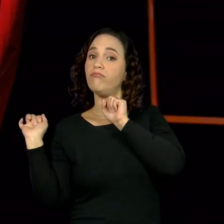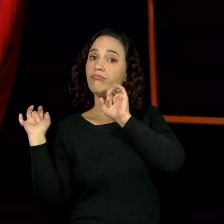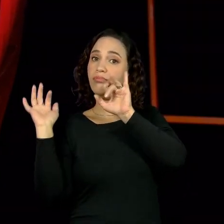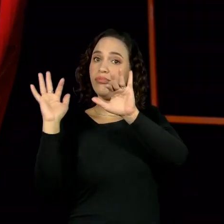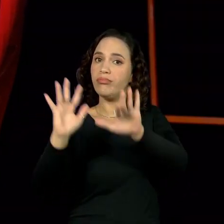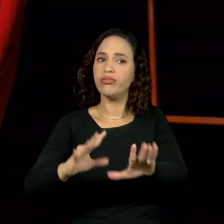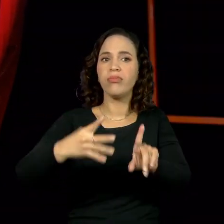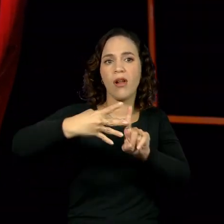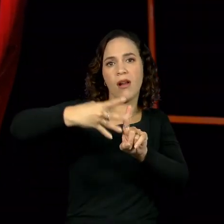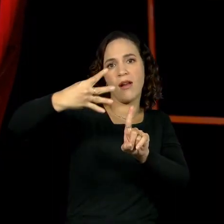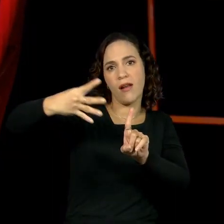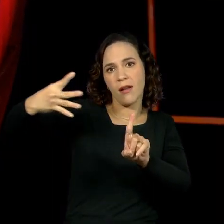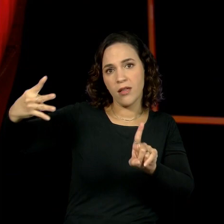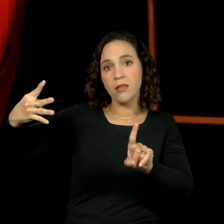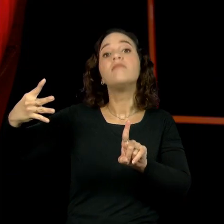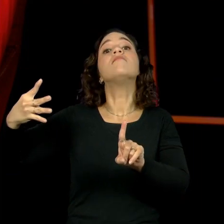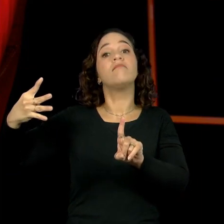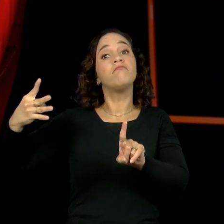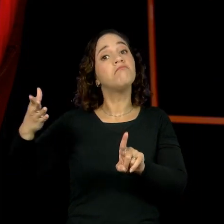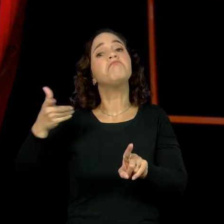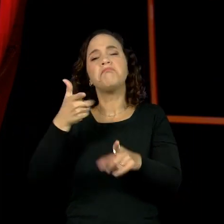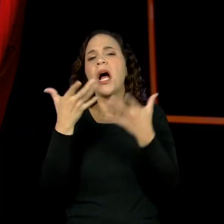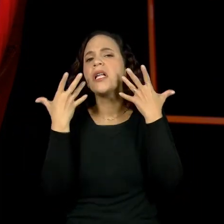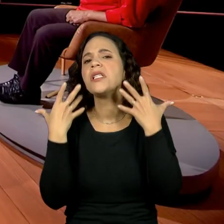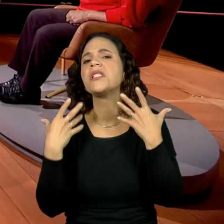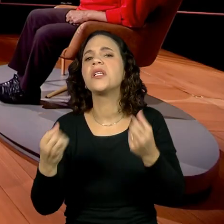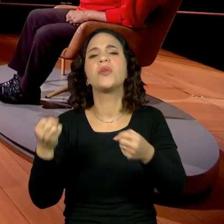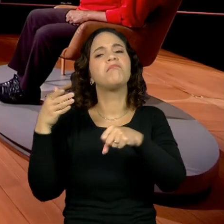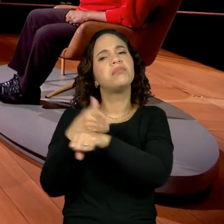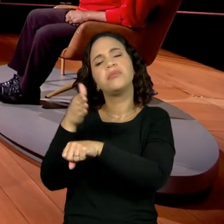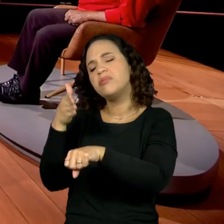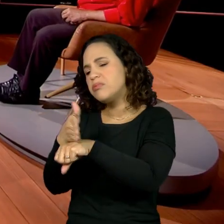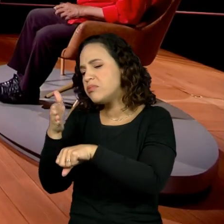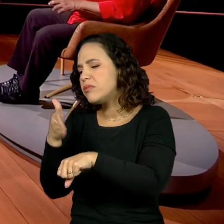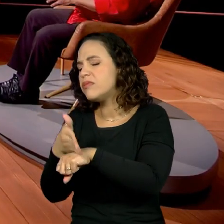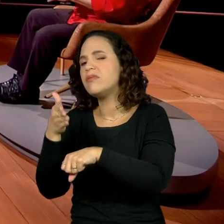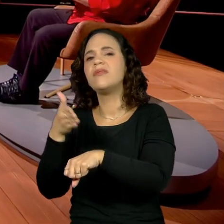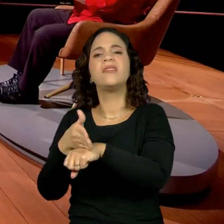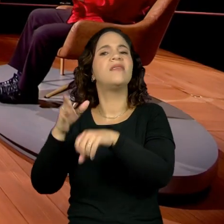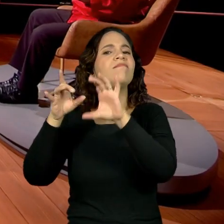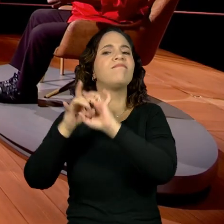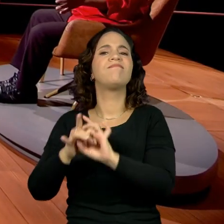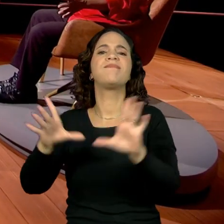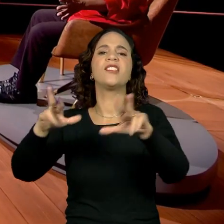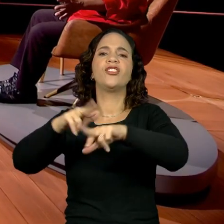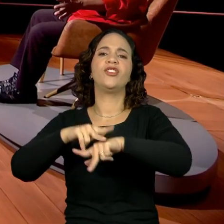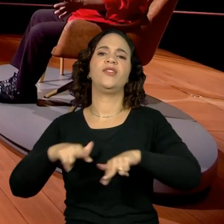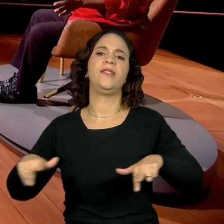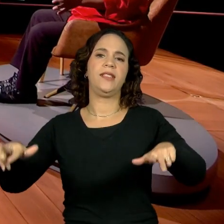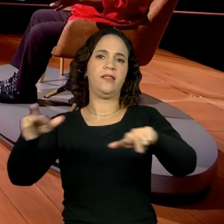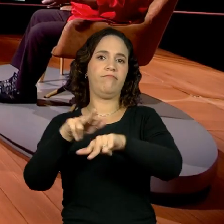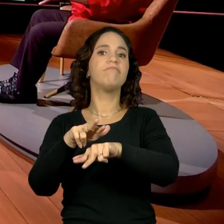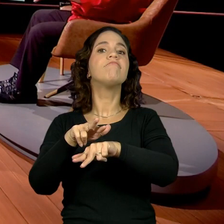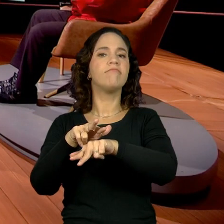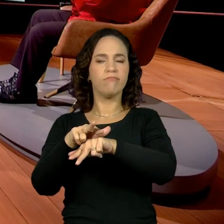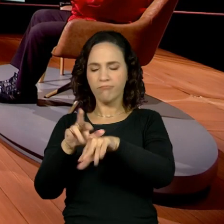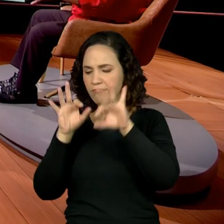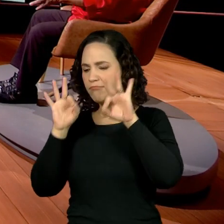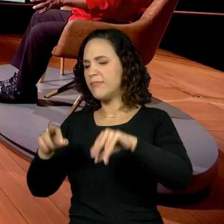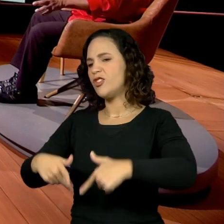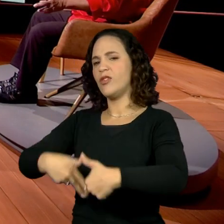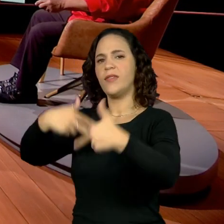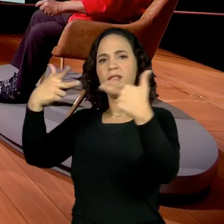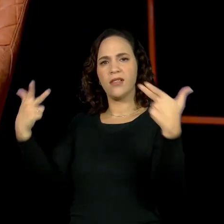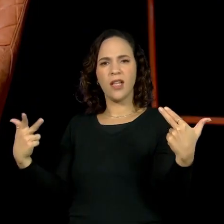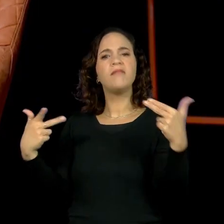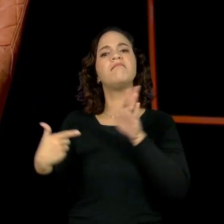LGBT, todos saíram e continuam saindo. É um reduto realmente diverso, sabe? Na